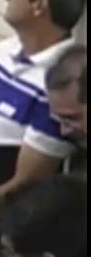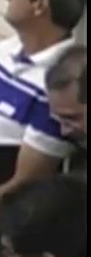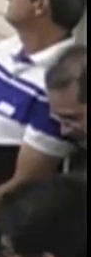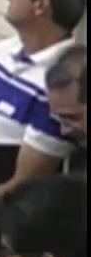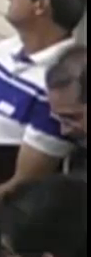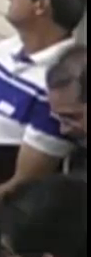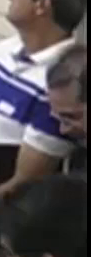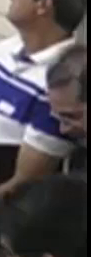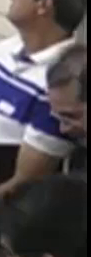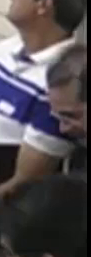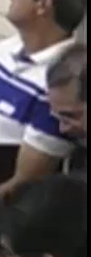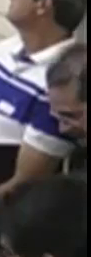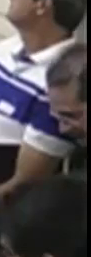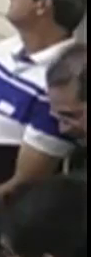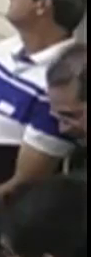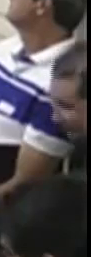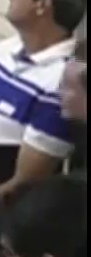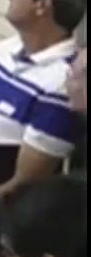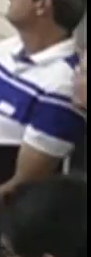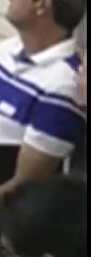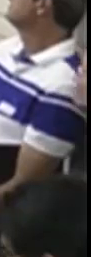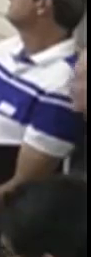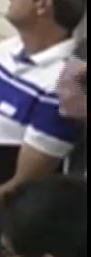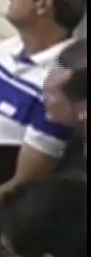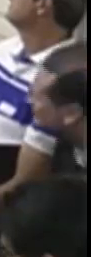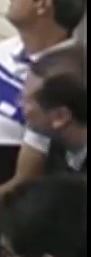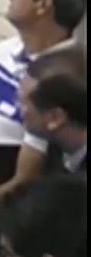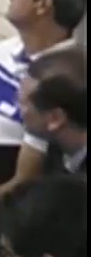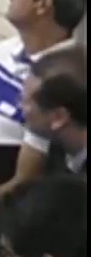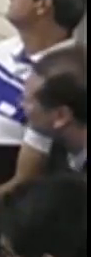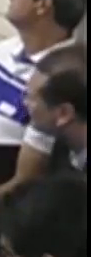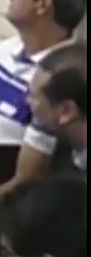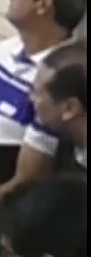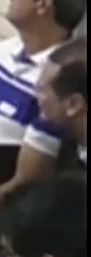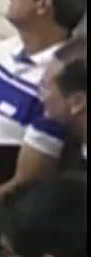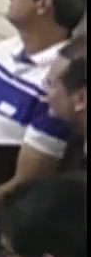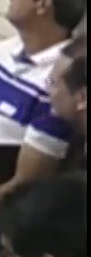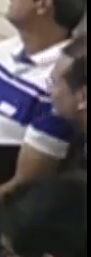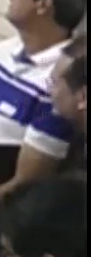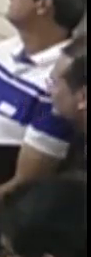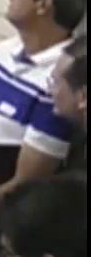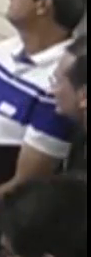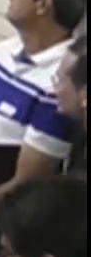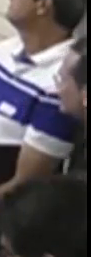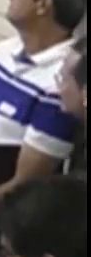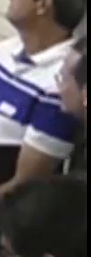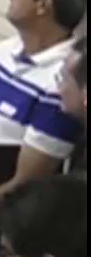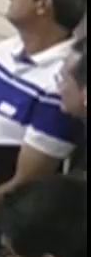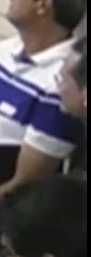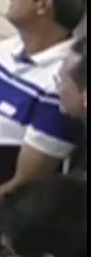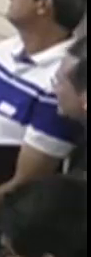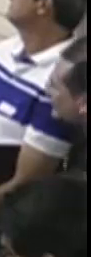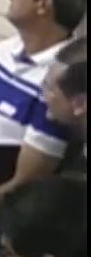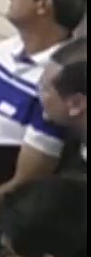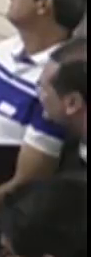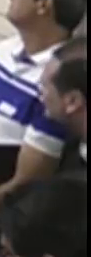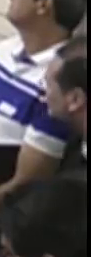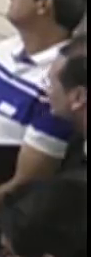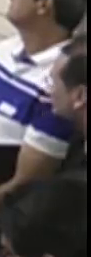Ó, minhas emendas, já que não foram acatadas nenhuma delas, eu voto contrário. Contrário. 1-1. Deputada